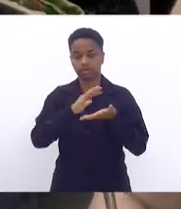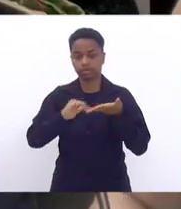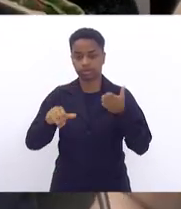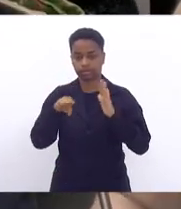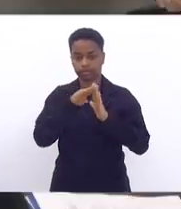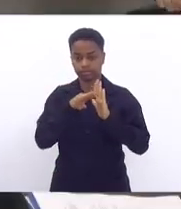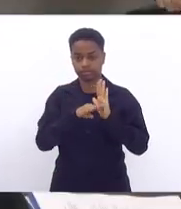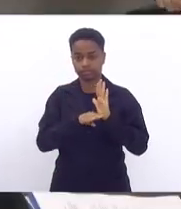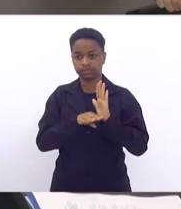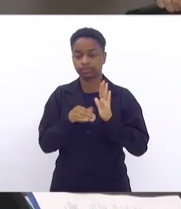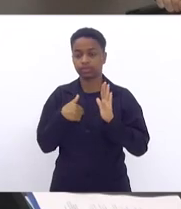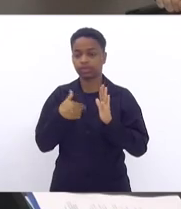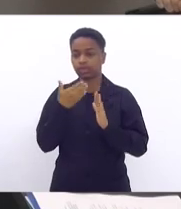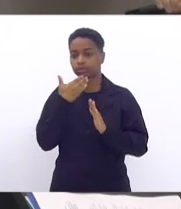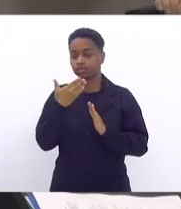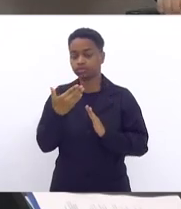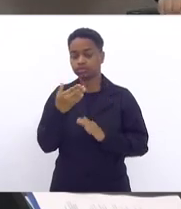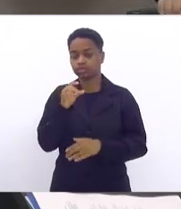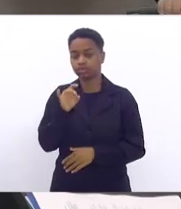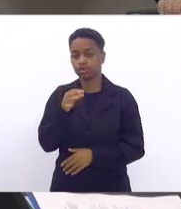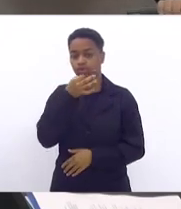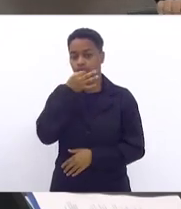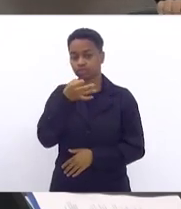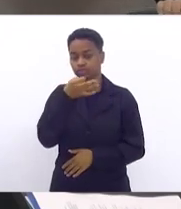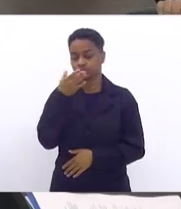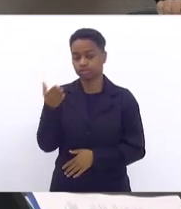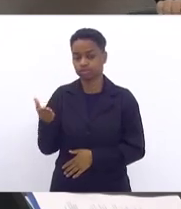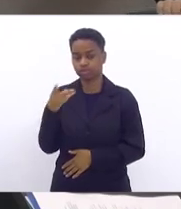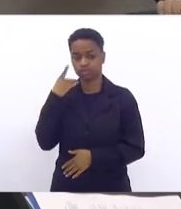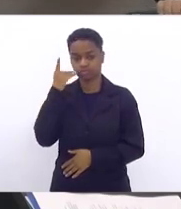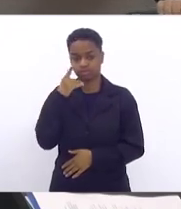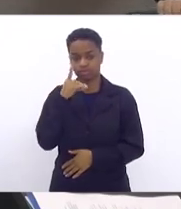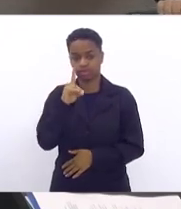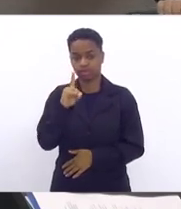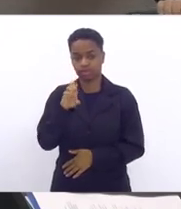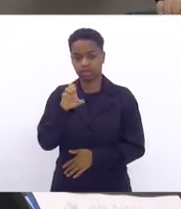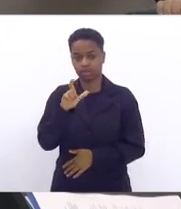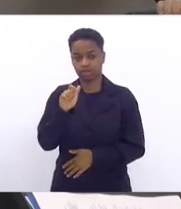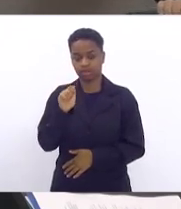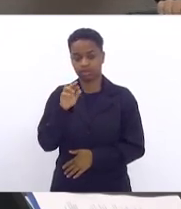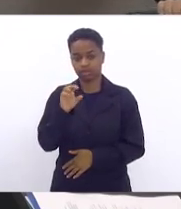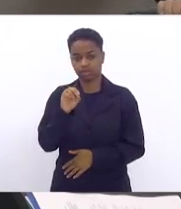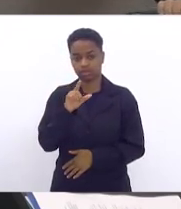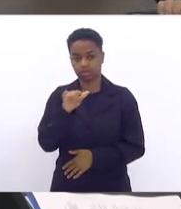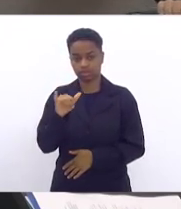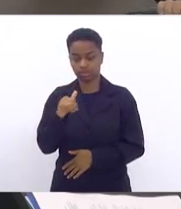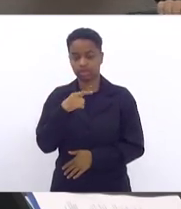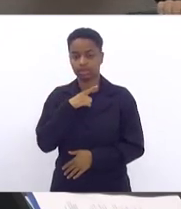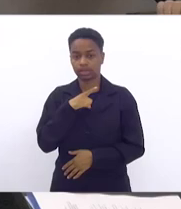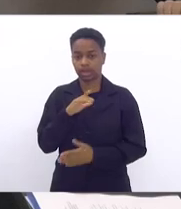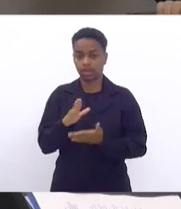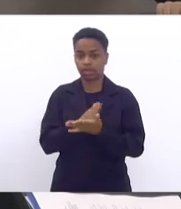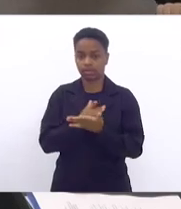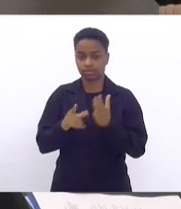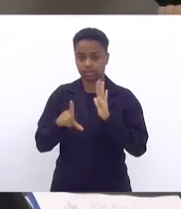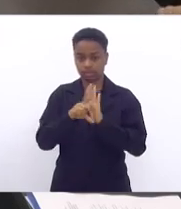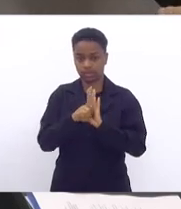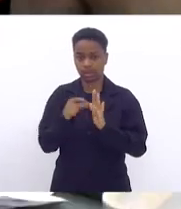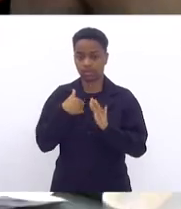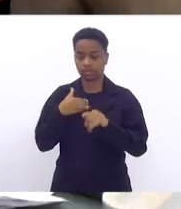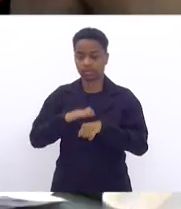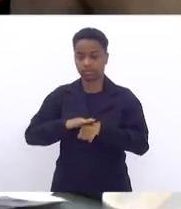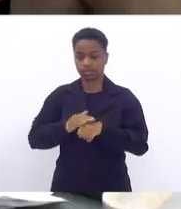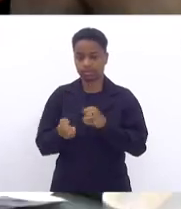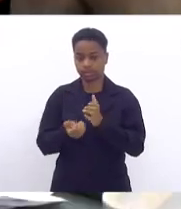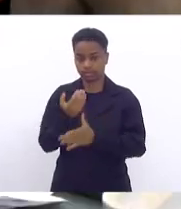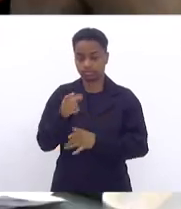Eu queria só sugerir ao deputado Guilherme Delaroli Tem lei de minha autoria. Isso. E tem